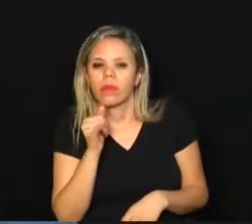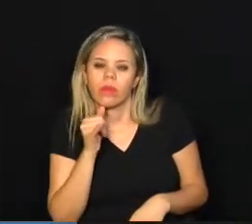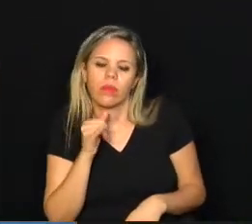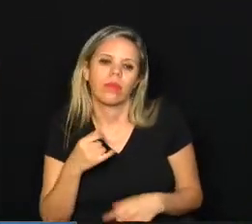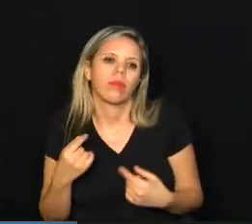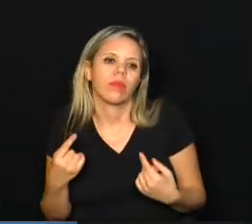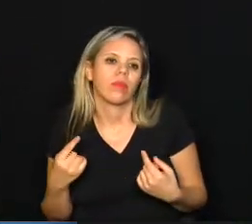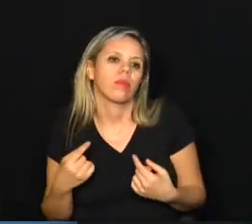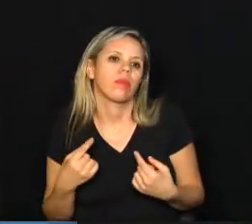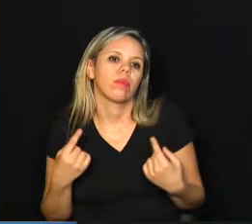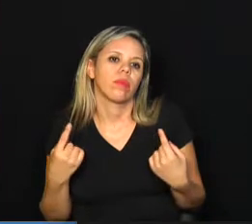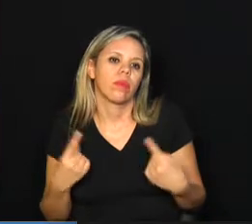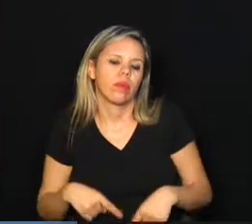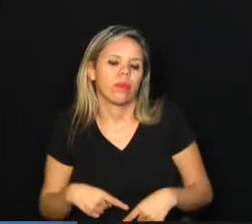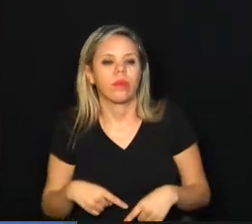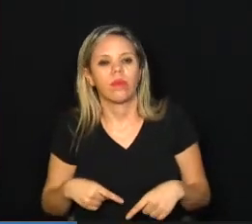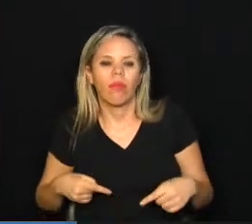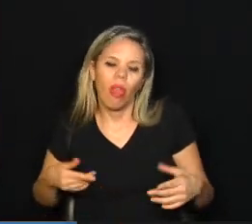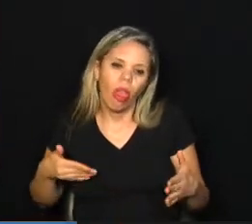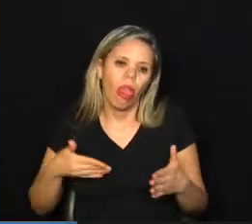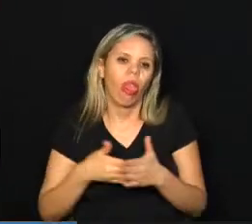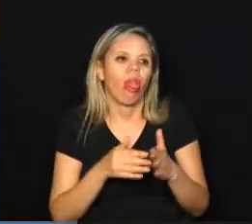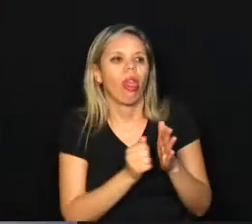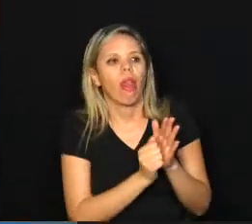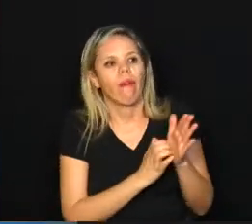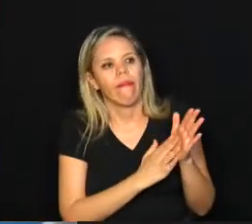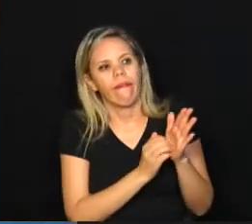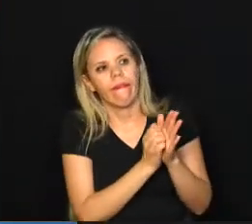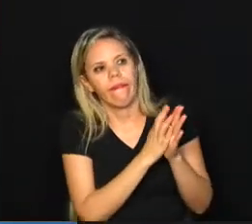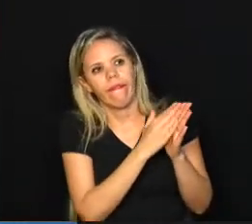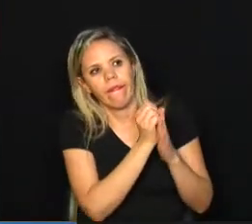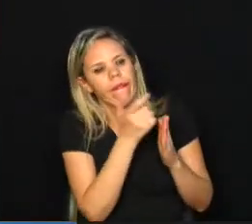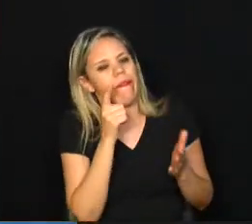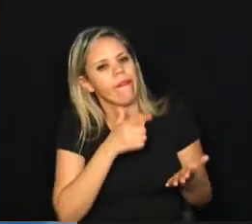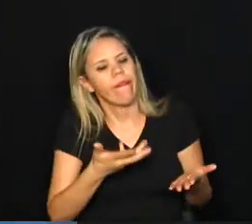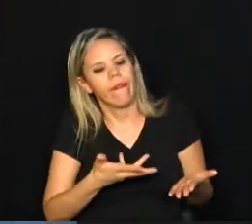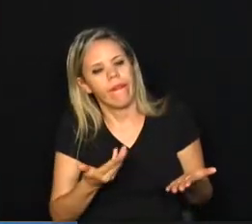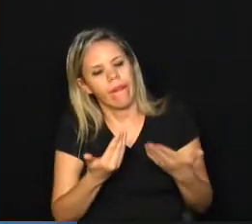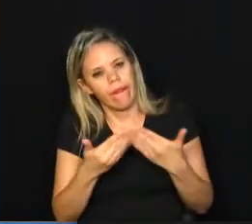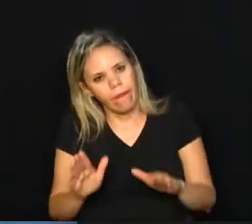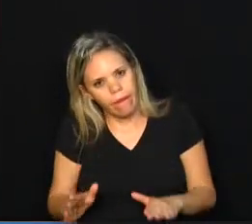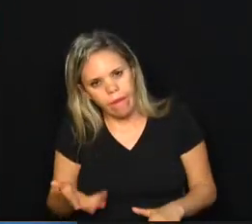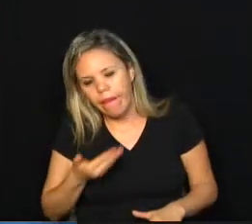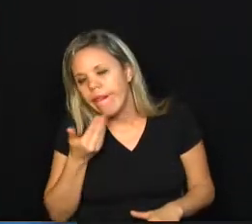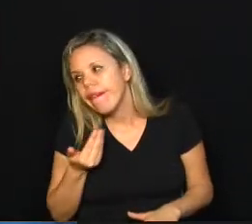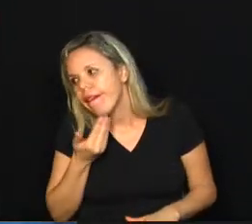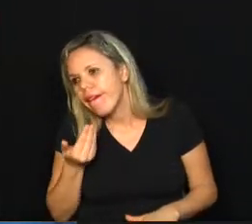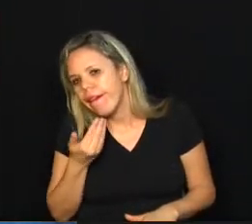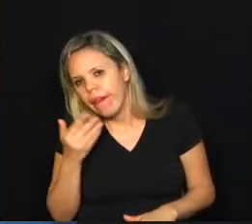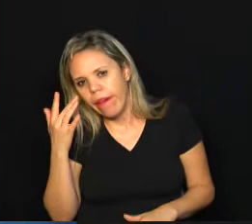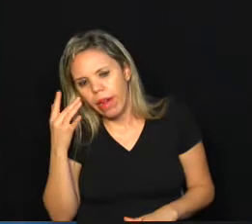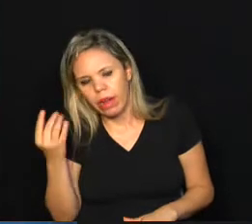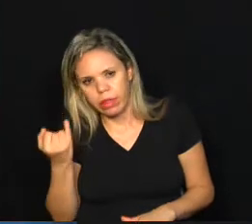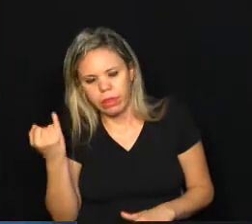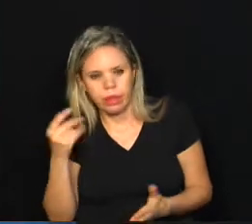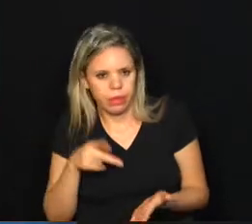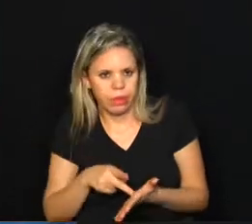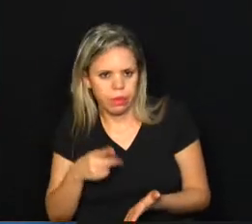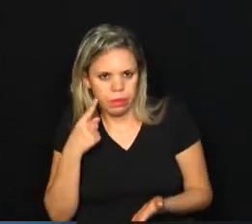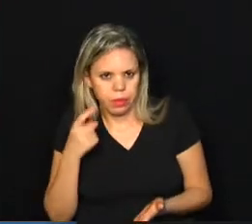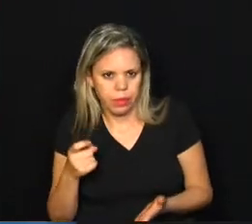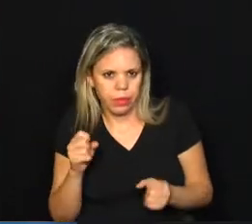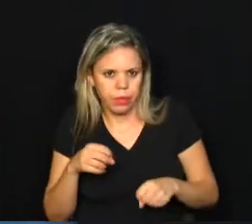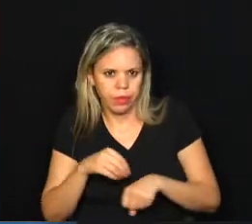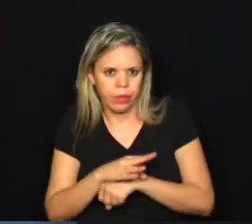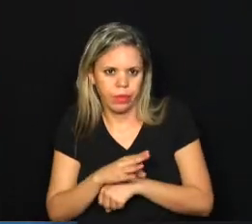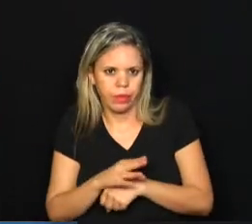contra a burocratização, né, que a gente está, para a gente conseguir desburocratizar, facilitar. Eu acho que é um debate muito interessante que a gente pode trazer